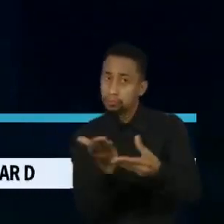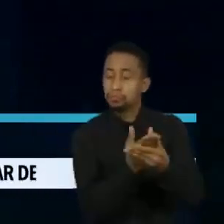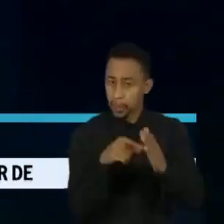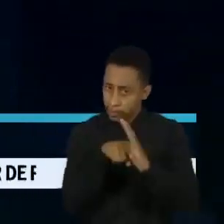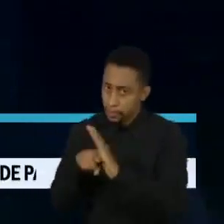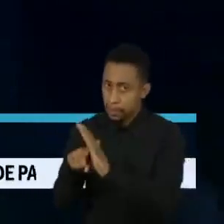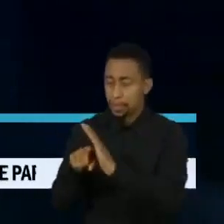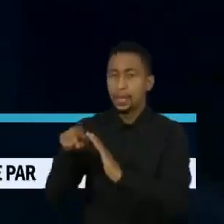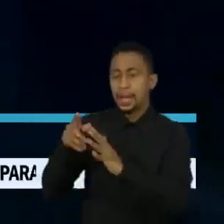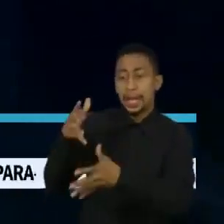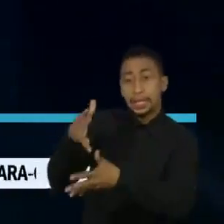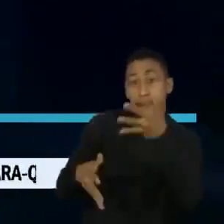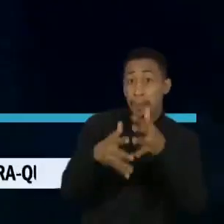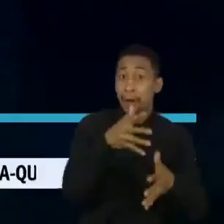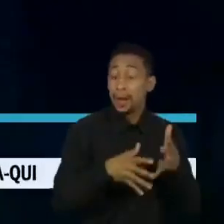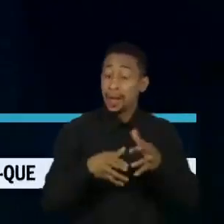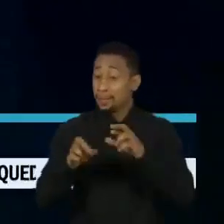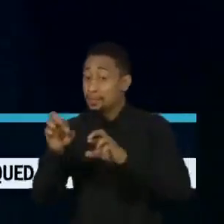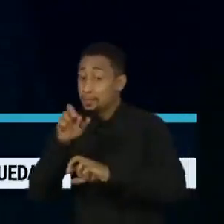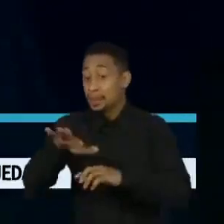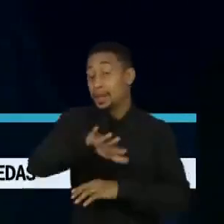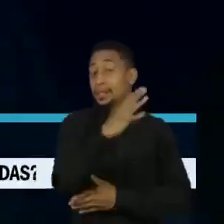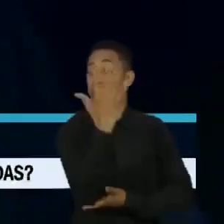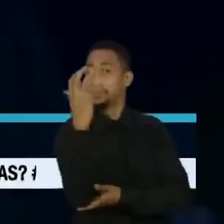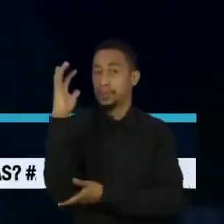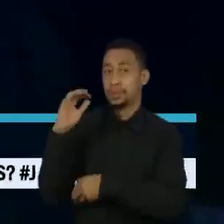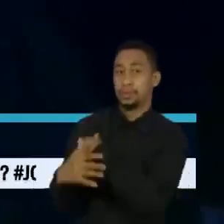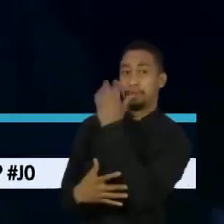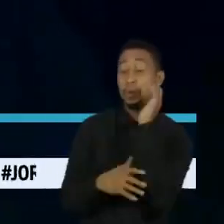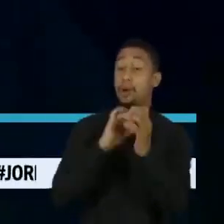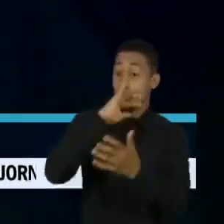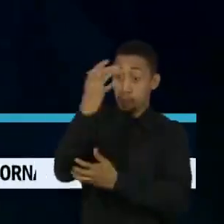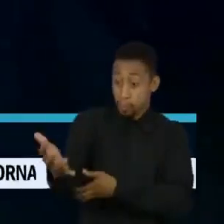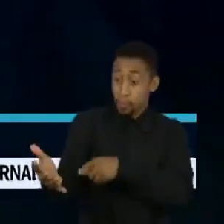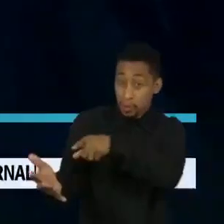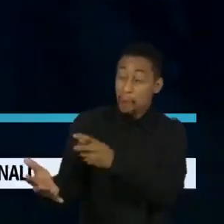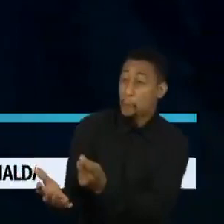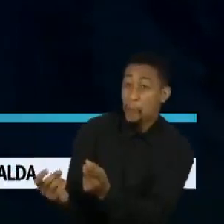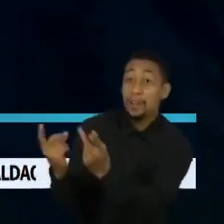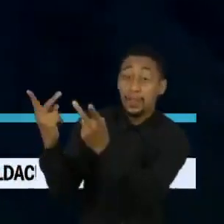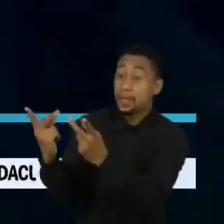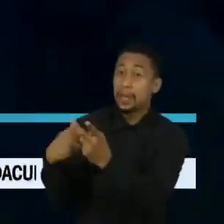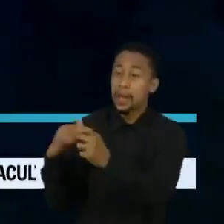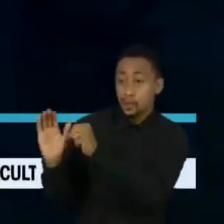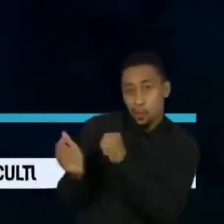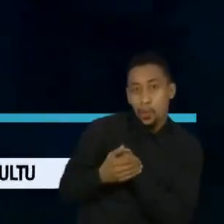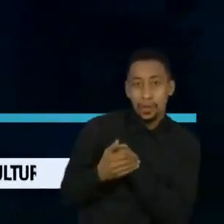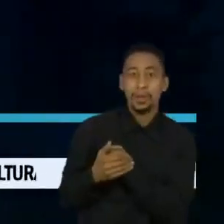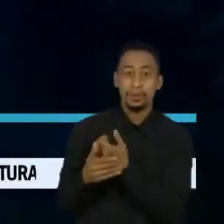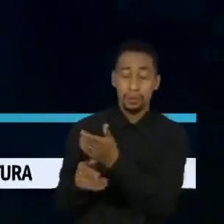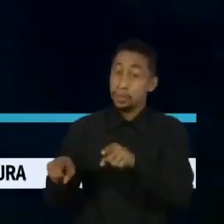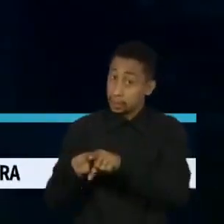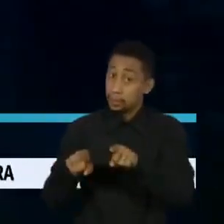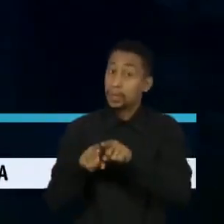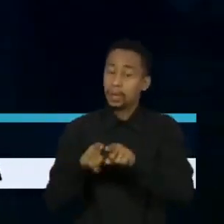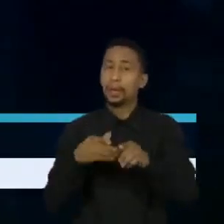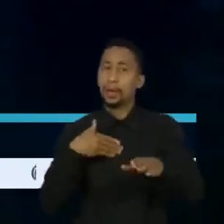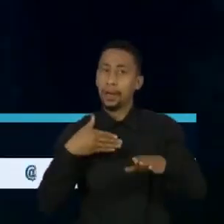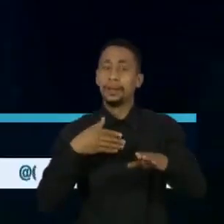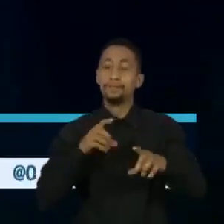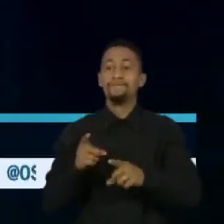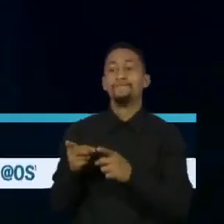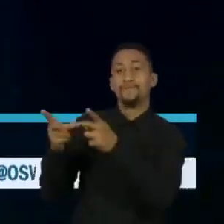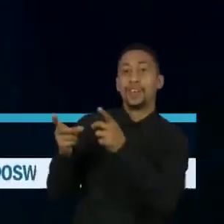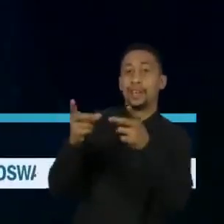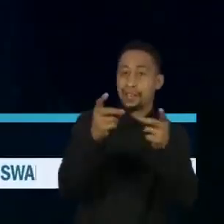de dificultar a fiscalização ambiental principalmente da maior apreensão de madeira na Amazônia e suspeitos de envolvimento na